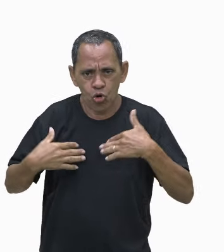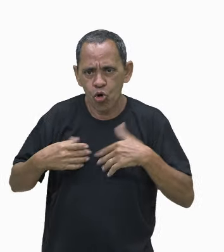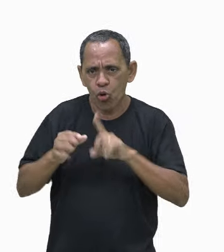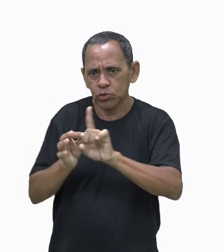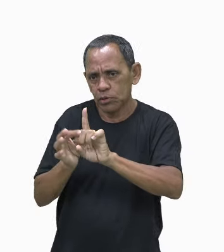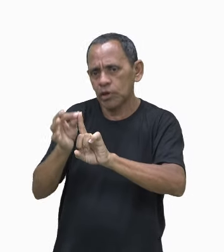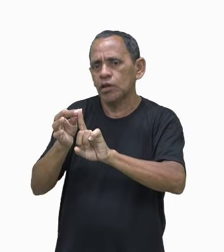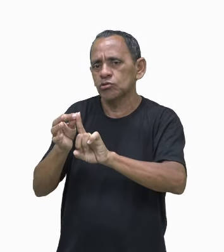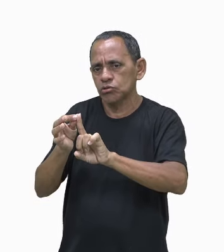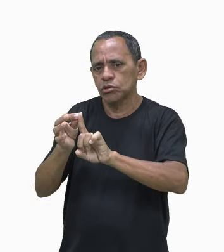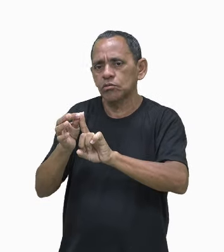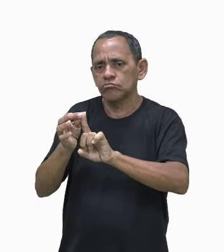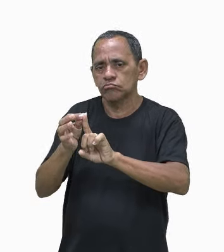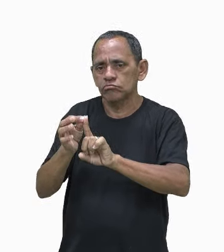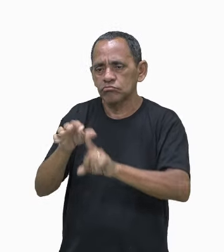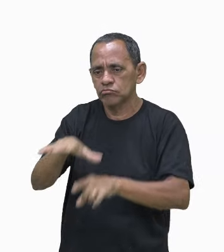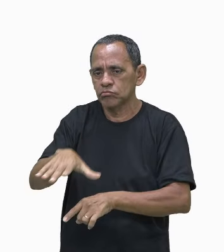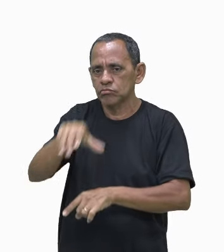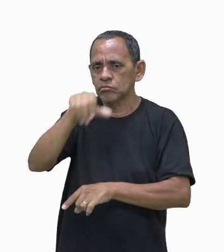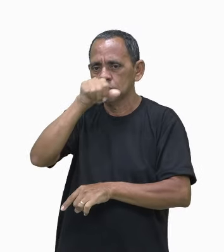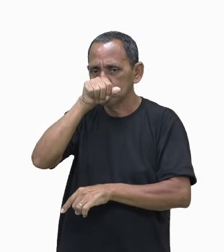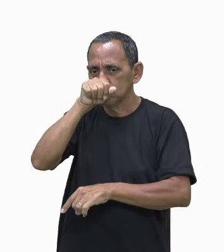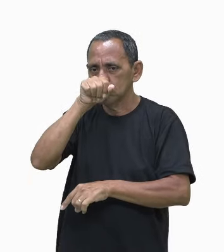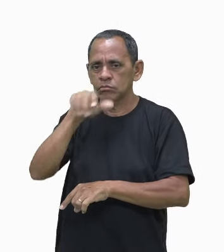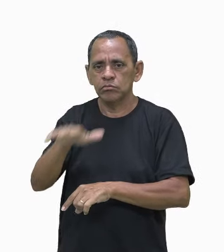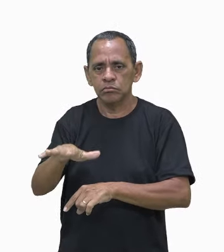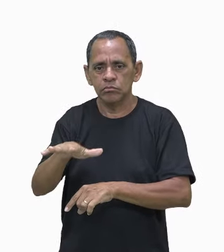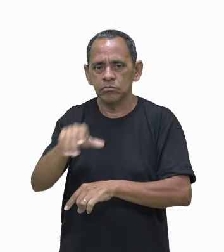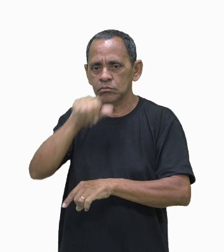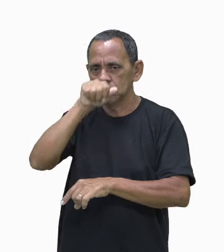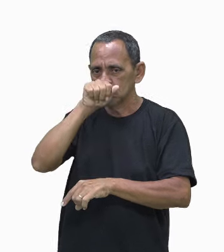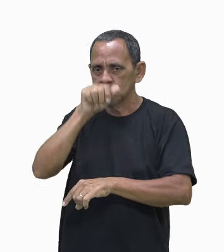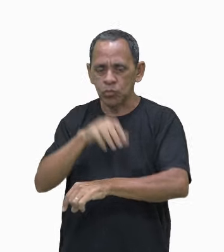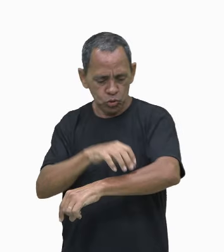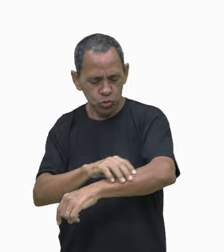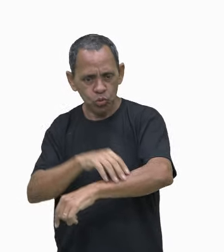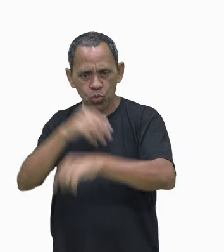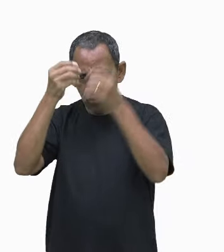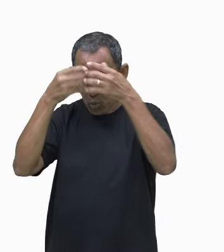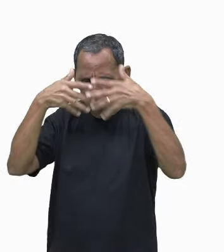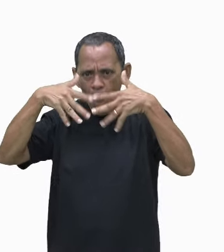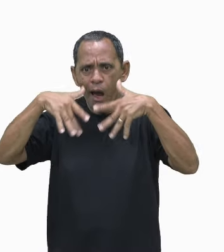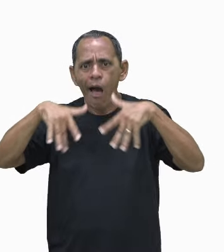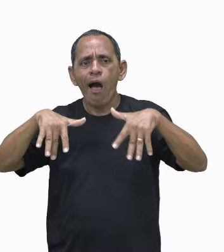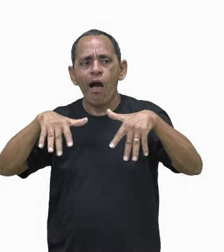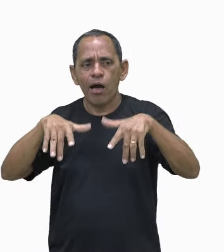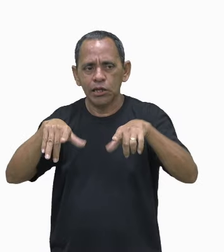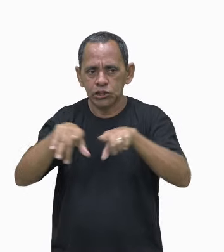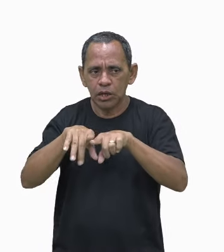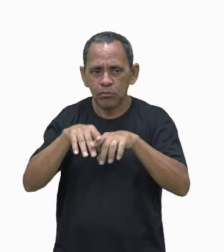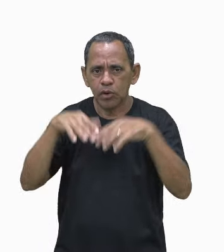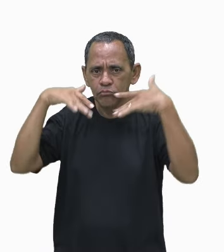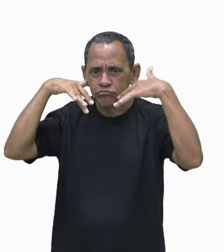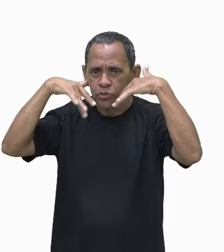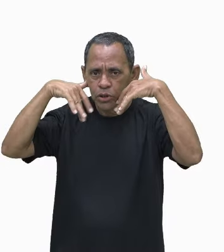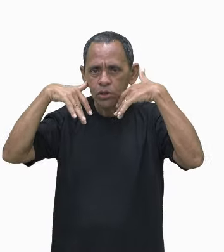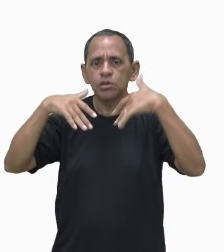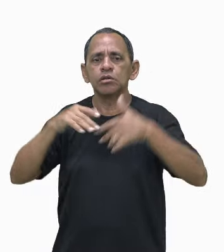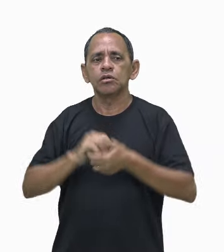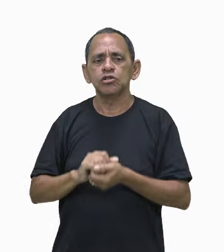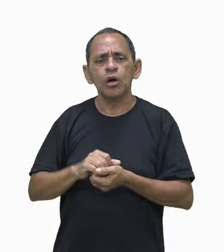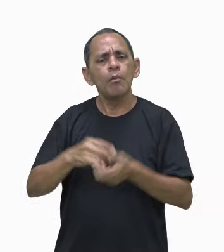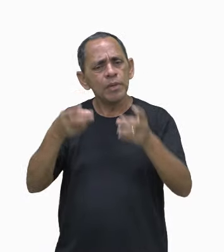da transpiração, quando nós suamos, né? Quem já percebeu em atividades físicas que você está suando